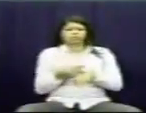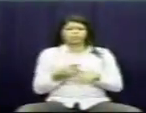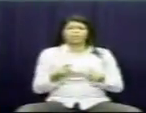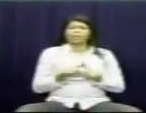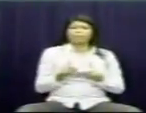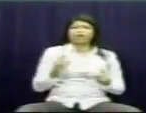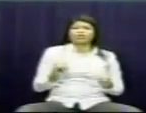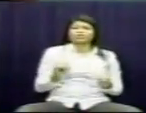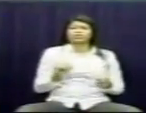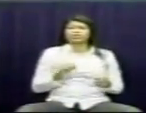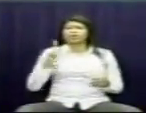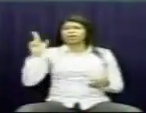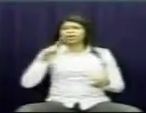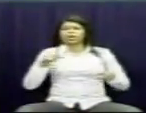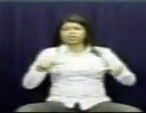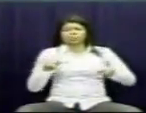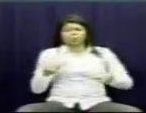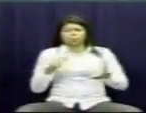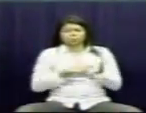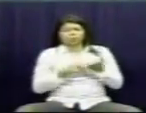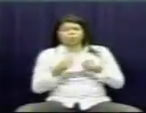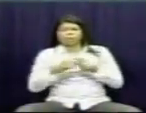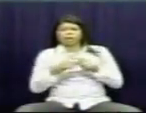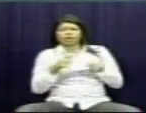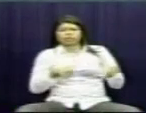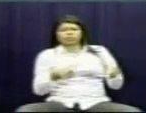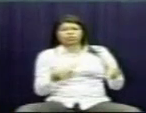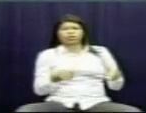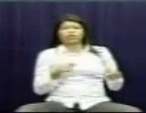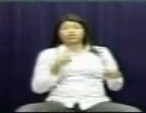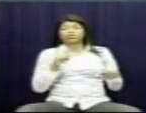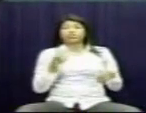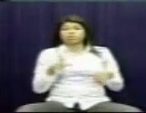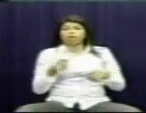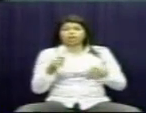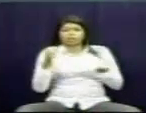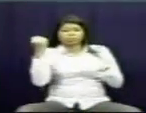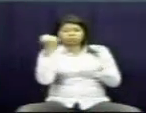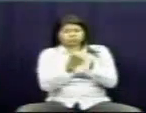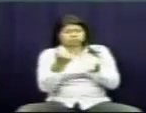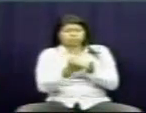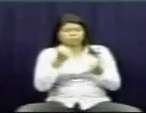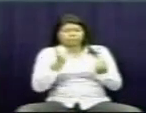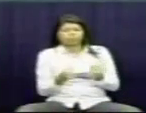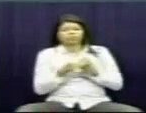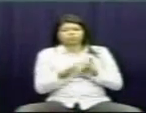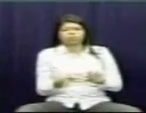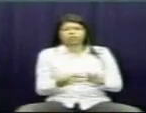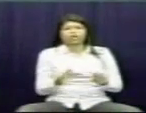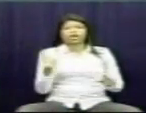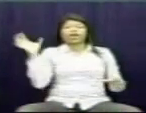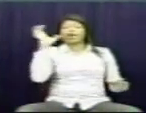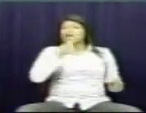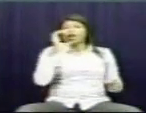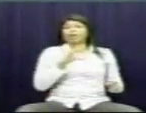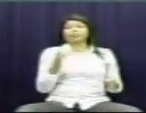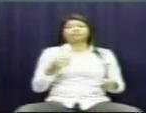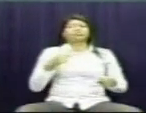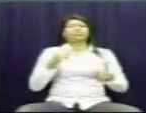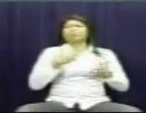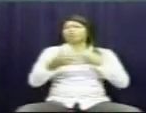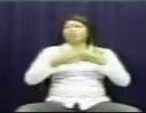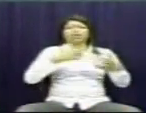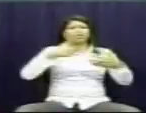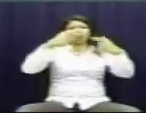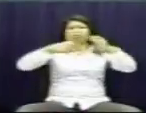vale em qualquer canto. Então o cidadão vai ter o diploma dele validado, vai ser contratado com um contrato precário, com